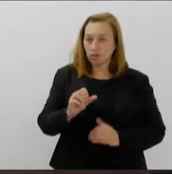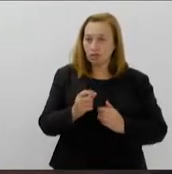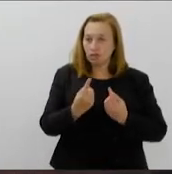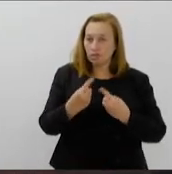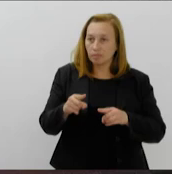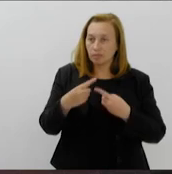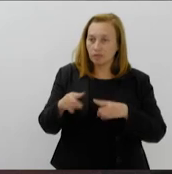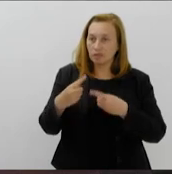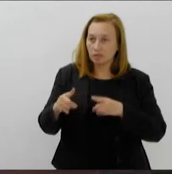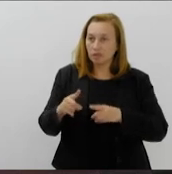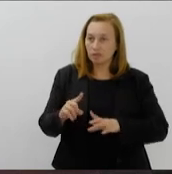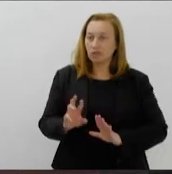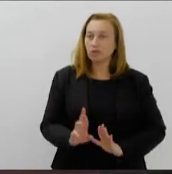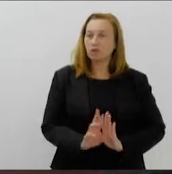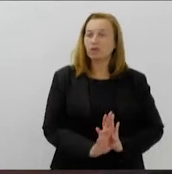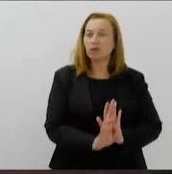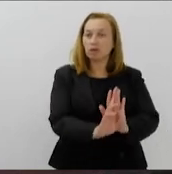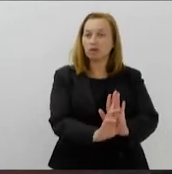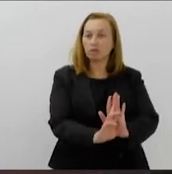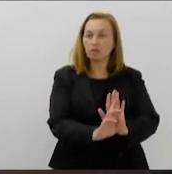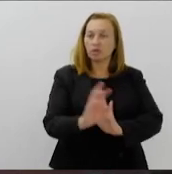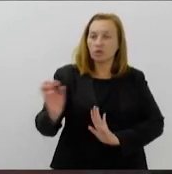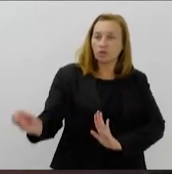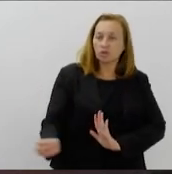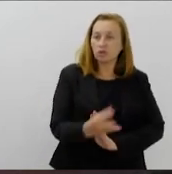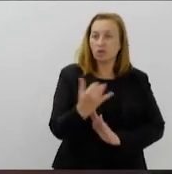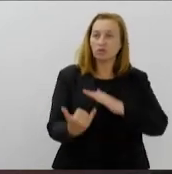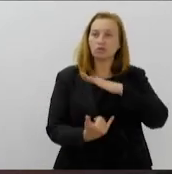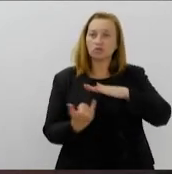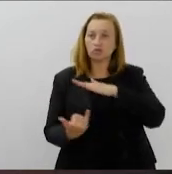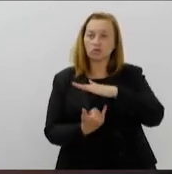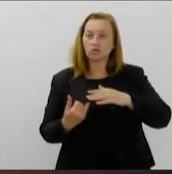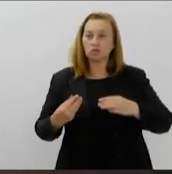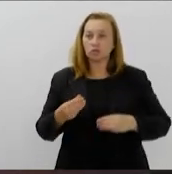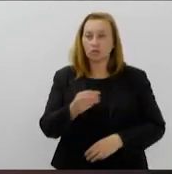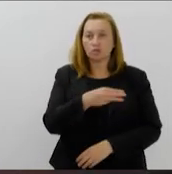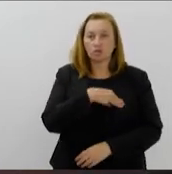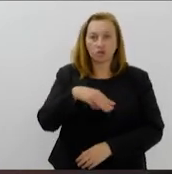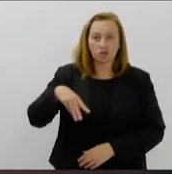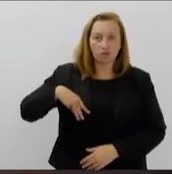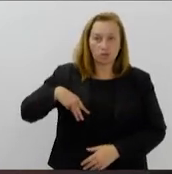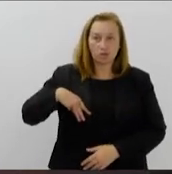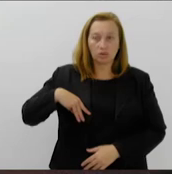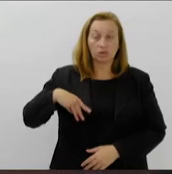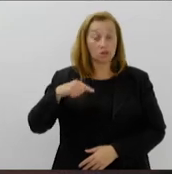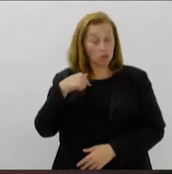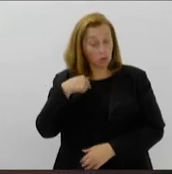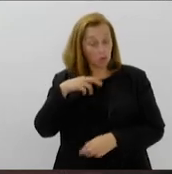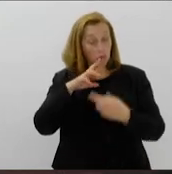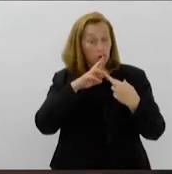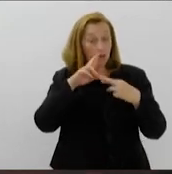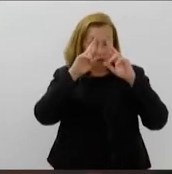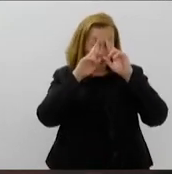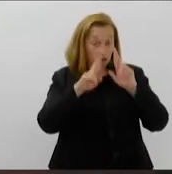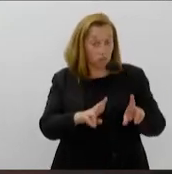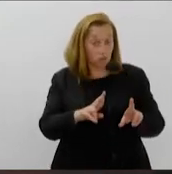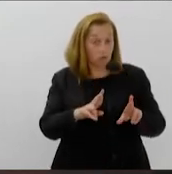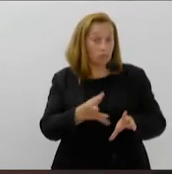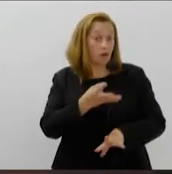uma representante de uma nobre instituição, que é o Ministério Público, que eu muito respeito,